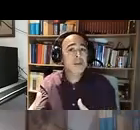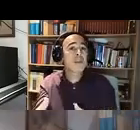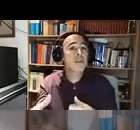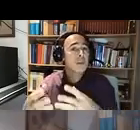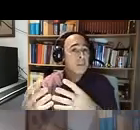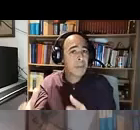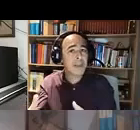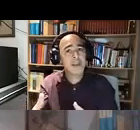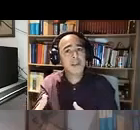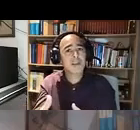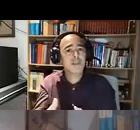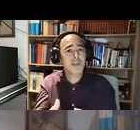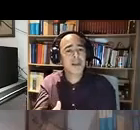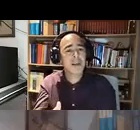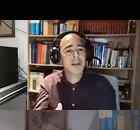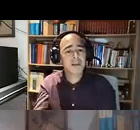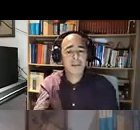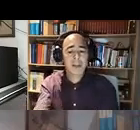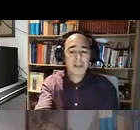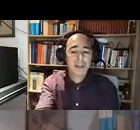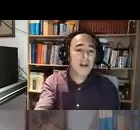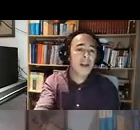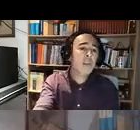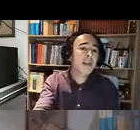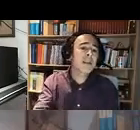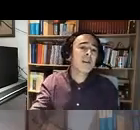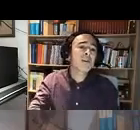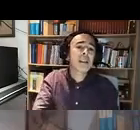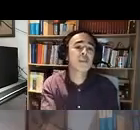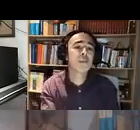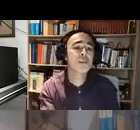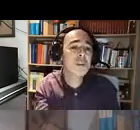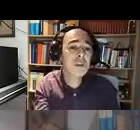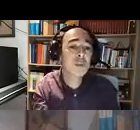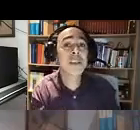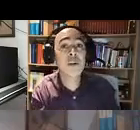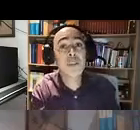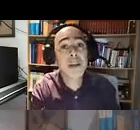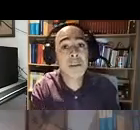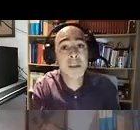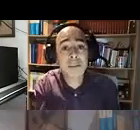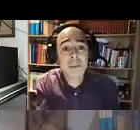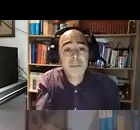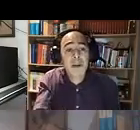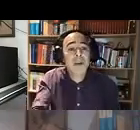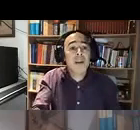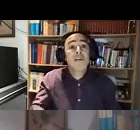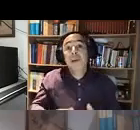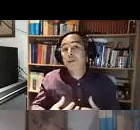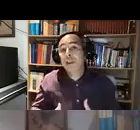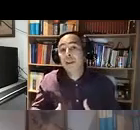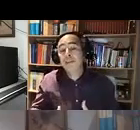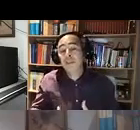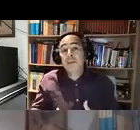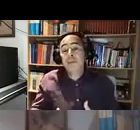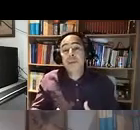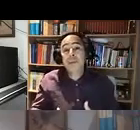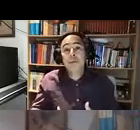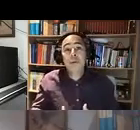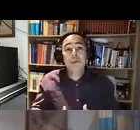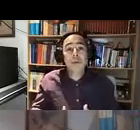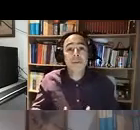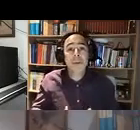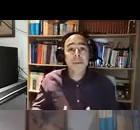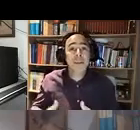fala com a pessoa que convidou e pede a chave para entrar aqui dentro e agora ela começa a usar os produtos começa a comprá-lo diretamente da fábrica vai gostar